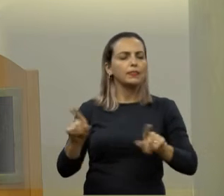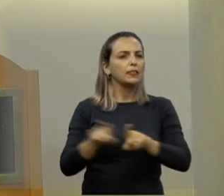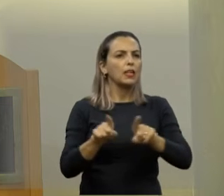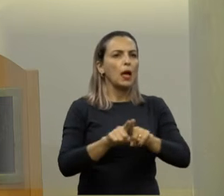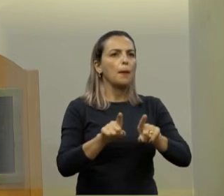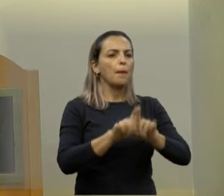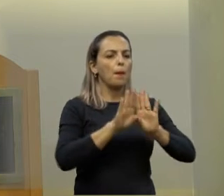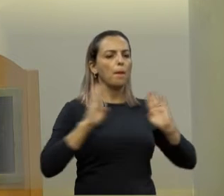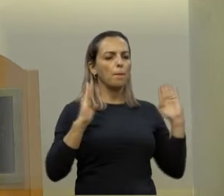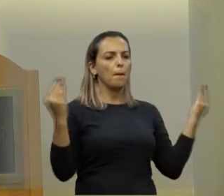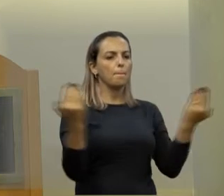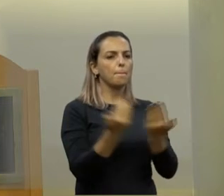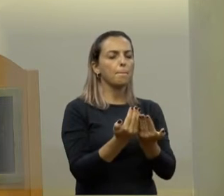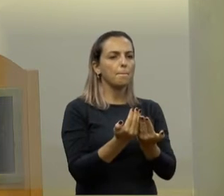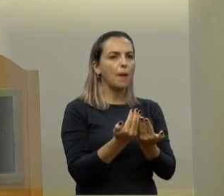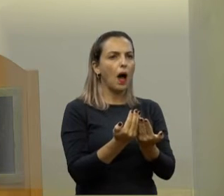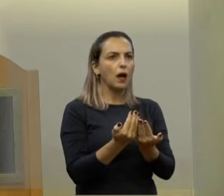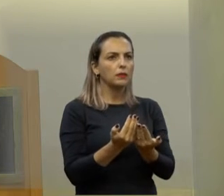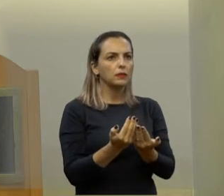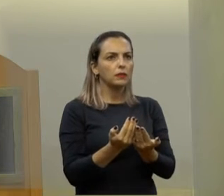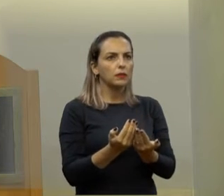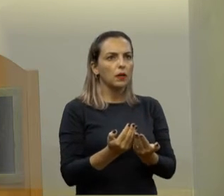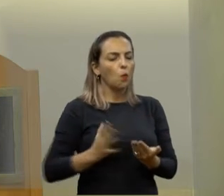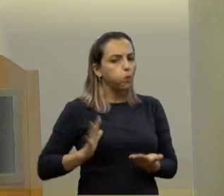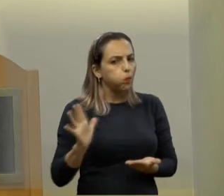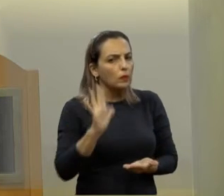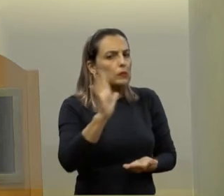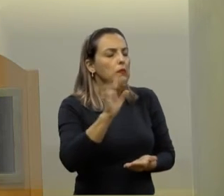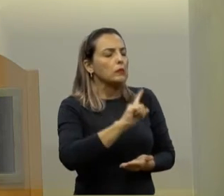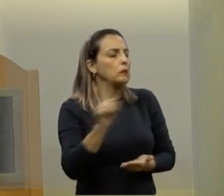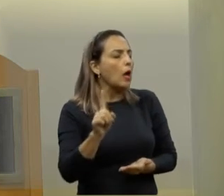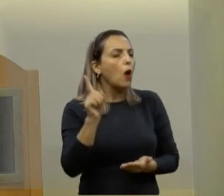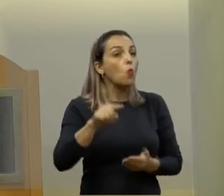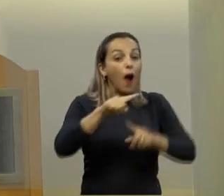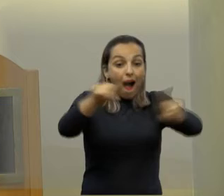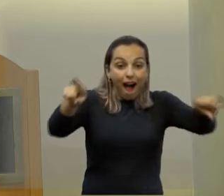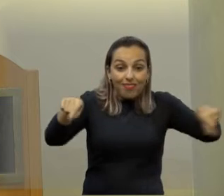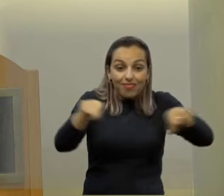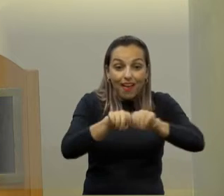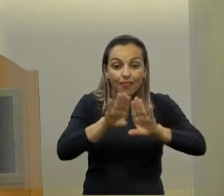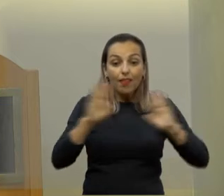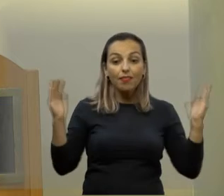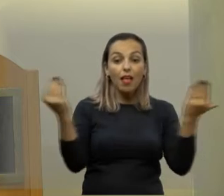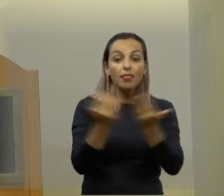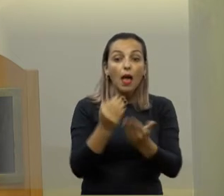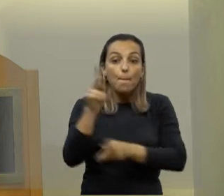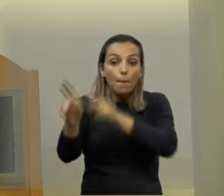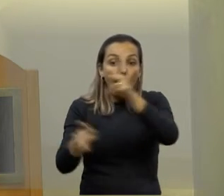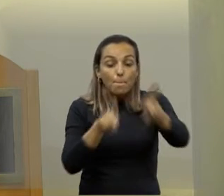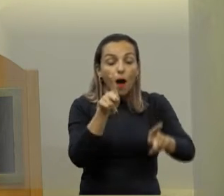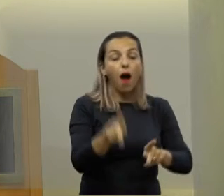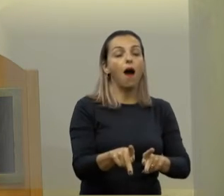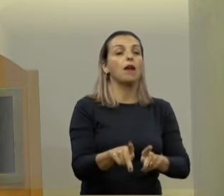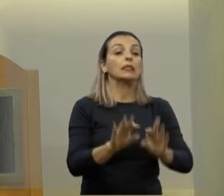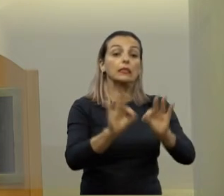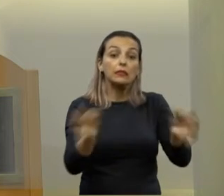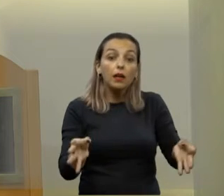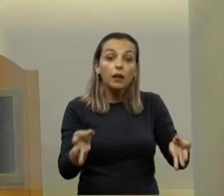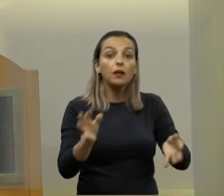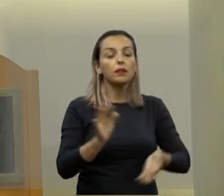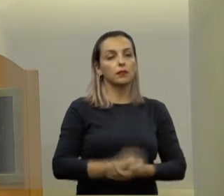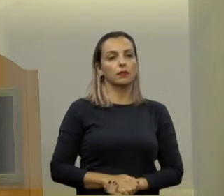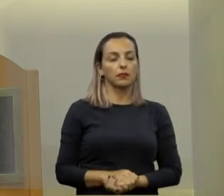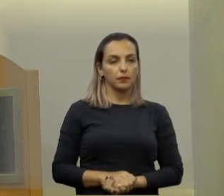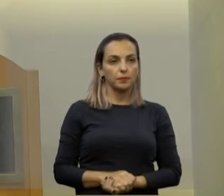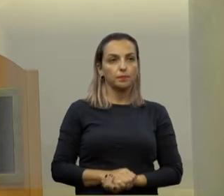condomínios de luxo nada disso estão falando em loteamentos populares senhor presidente é e